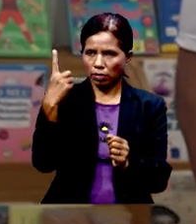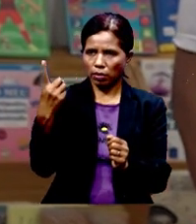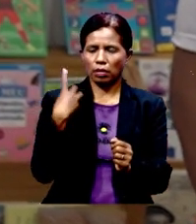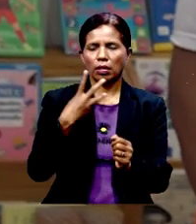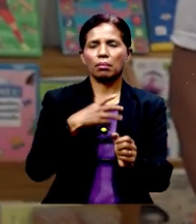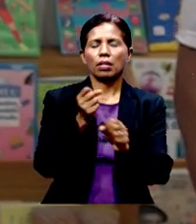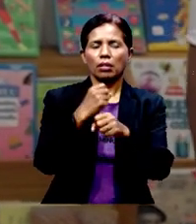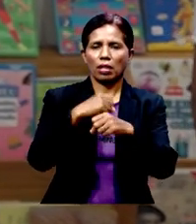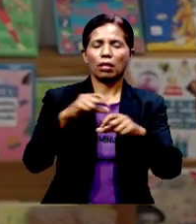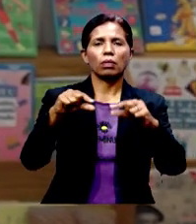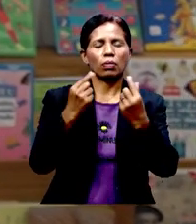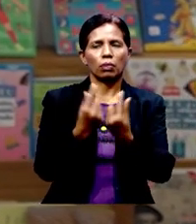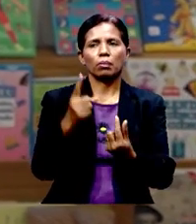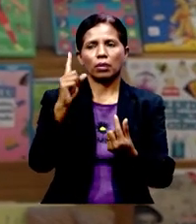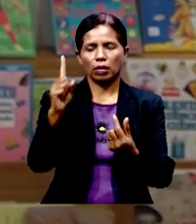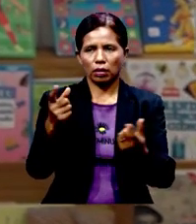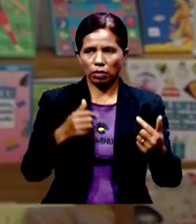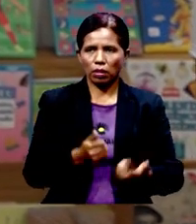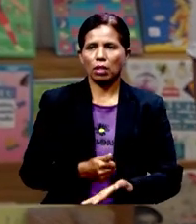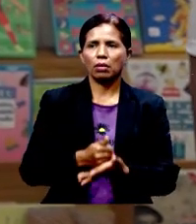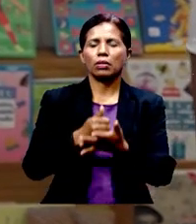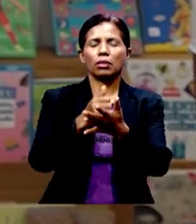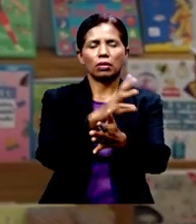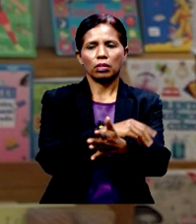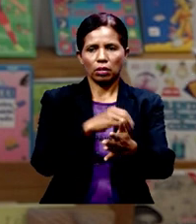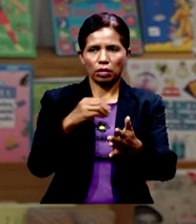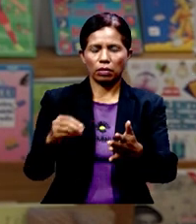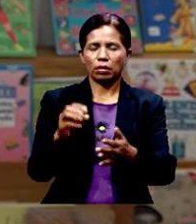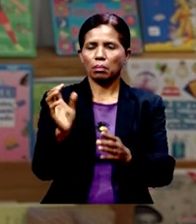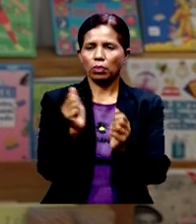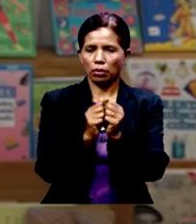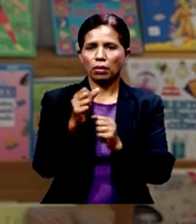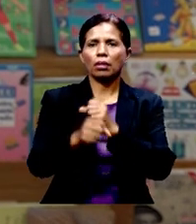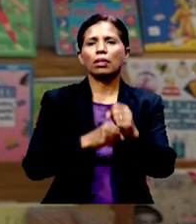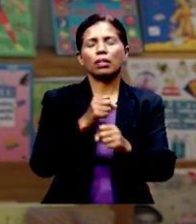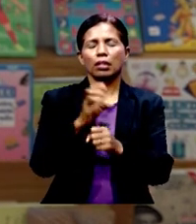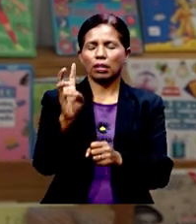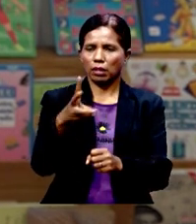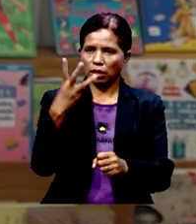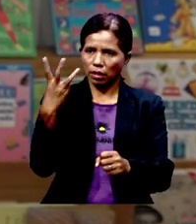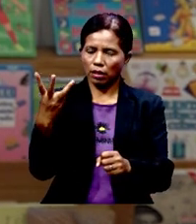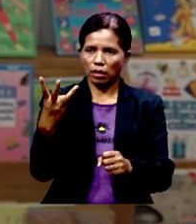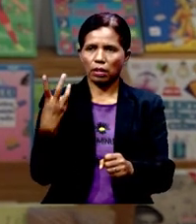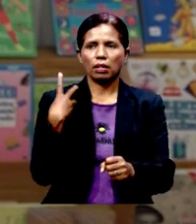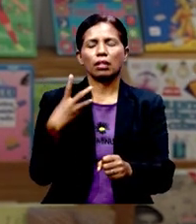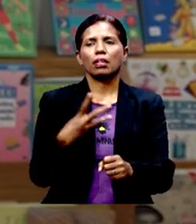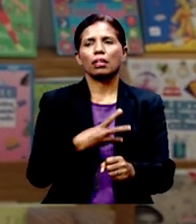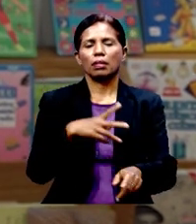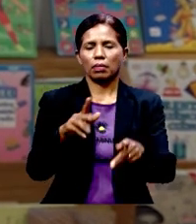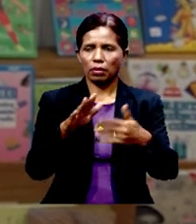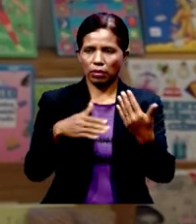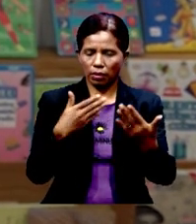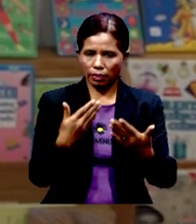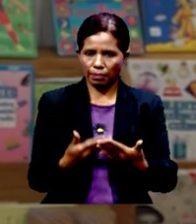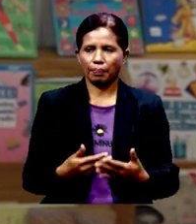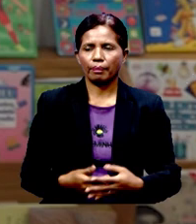este grupo e outros, damos apoio aos meninos dos 4 aos 16 anos, temos a clínica, ajudamos na população no que pedimos e